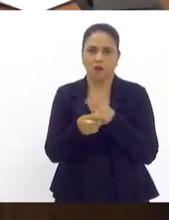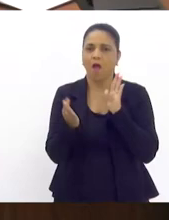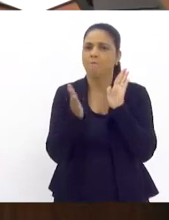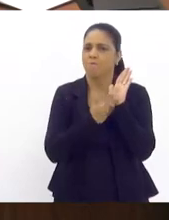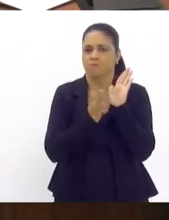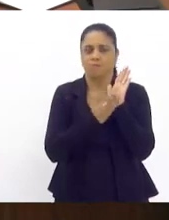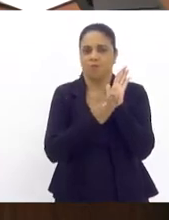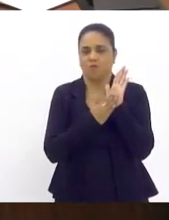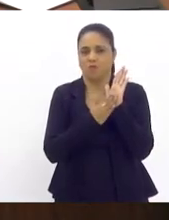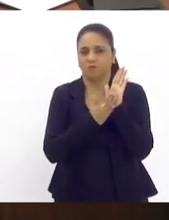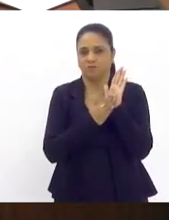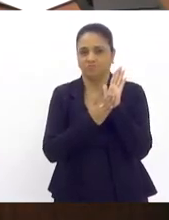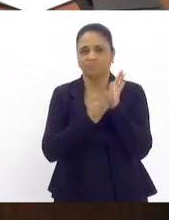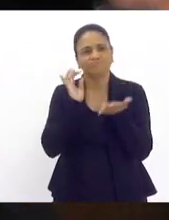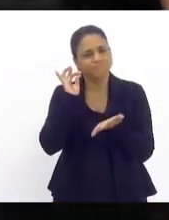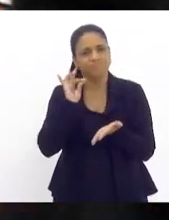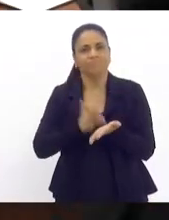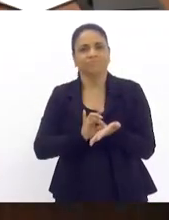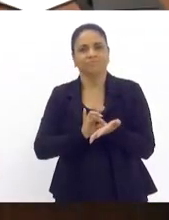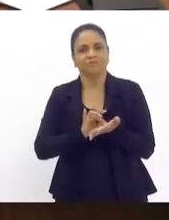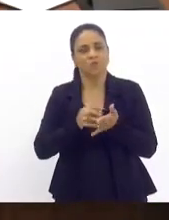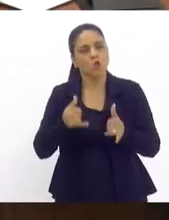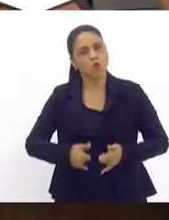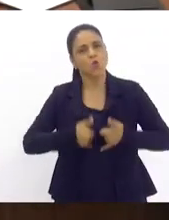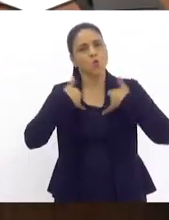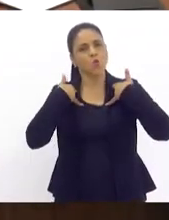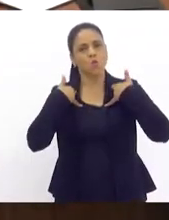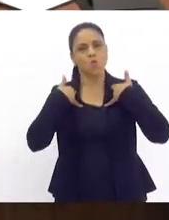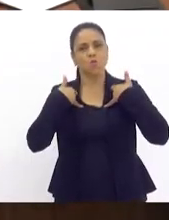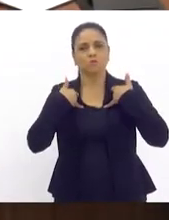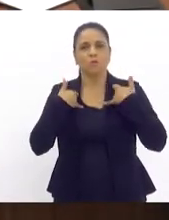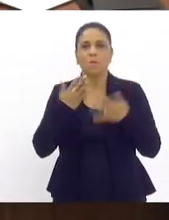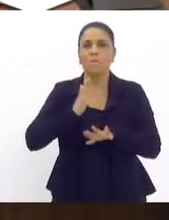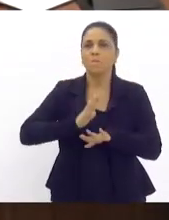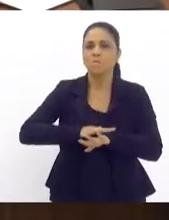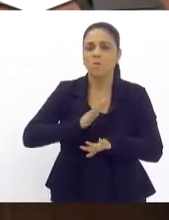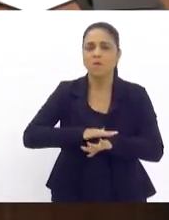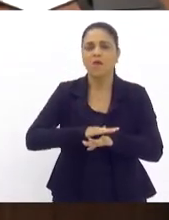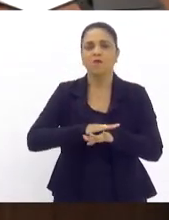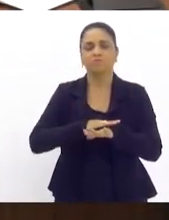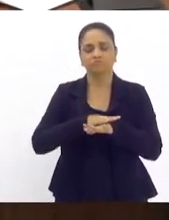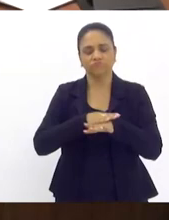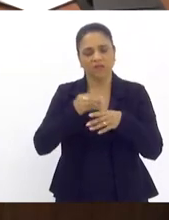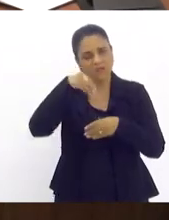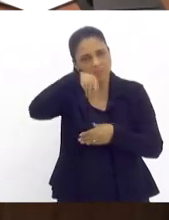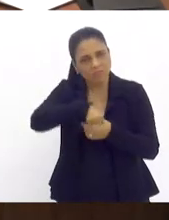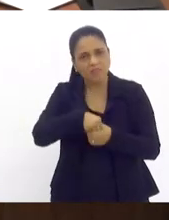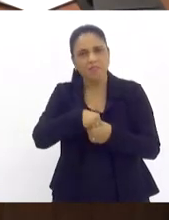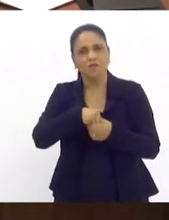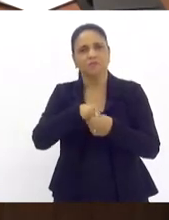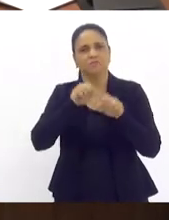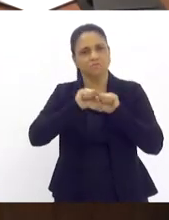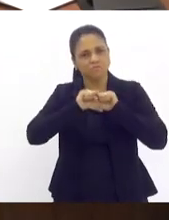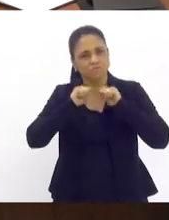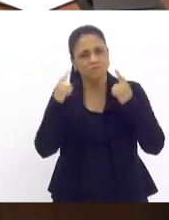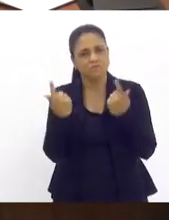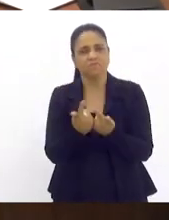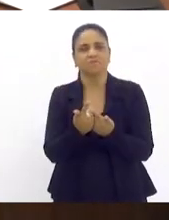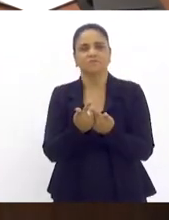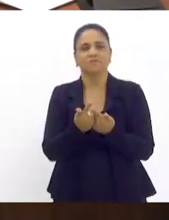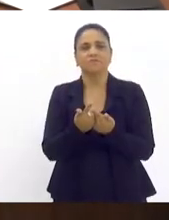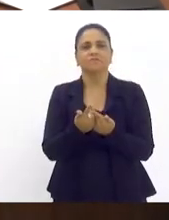E, assim, de verdade, muito me orgulha desse momento aqui dentro da Assembleia, a gente poder